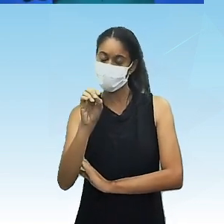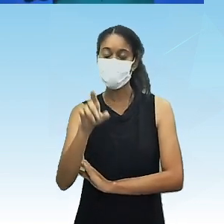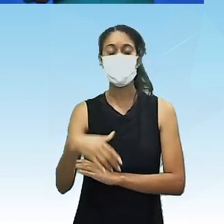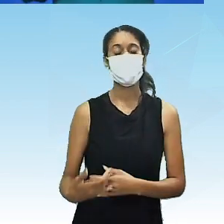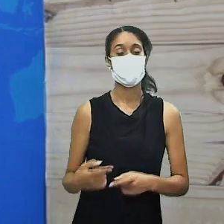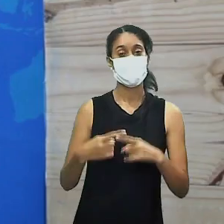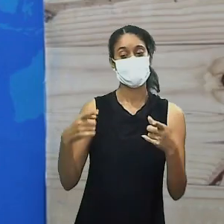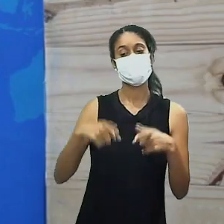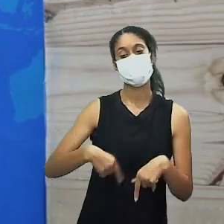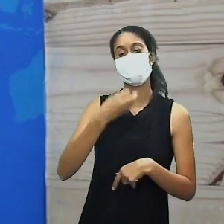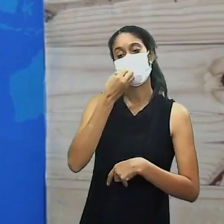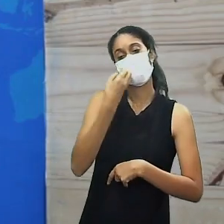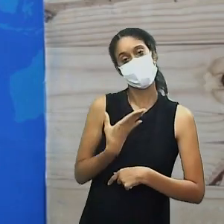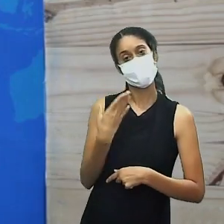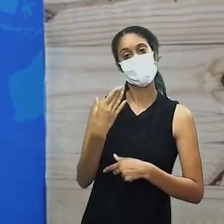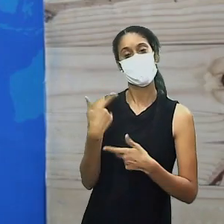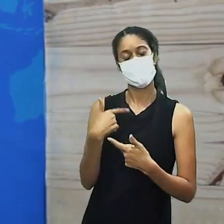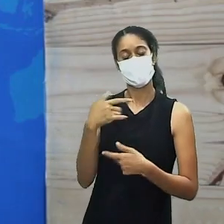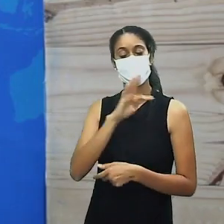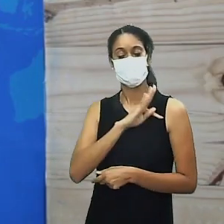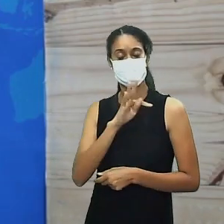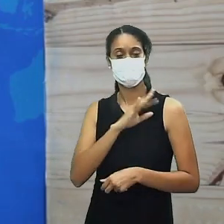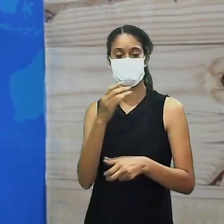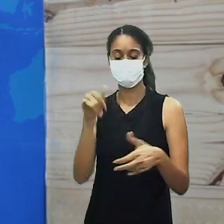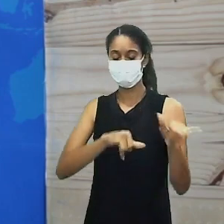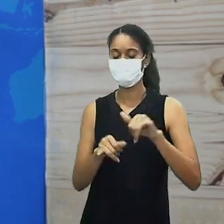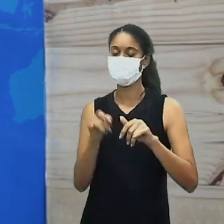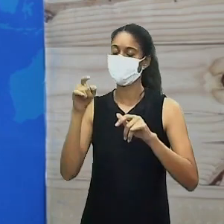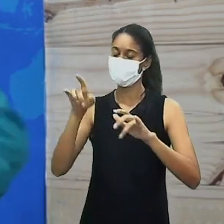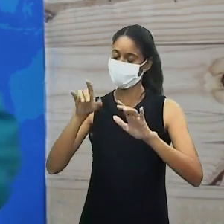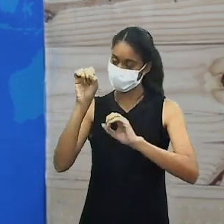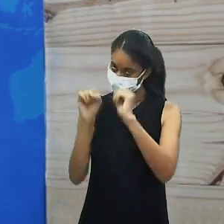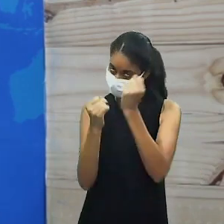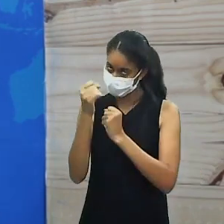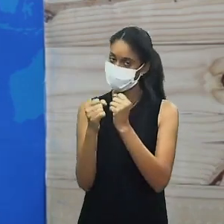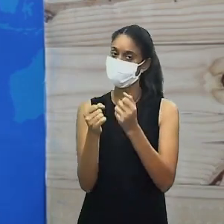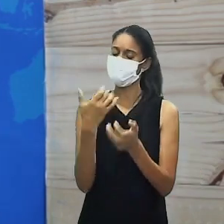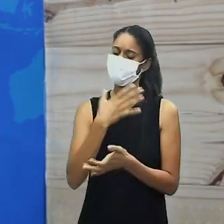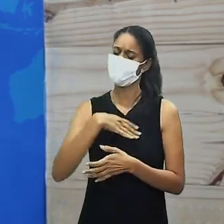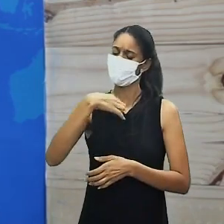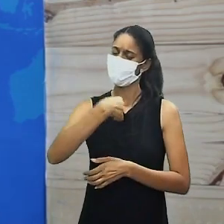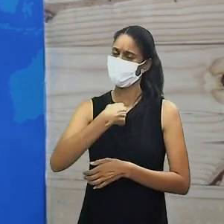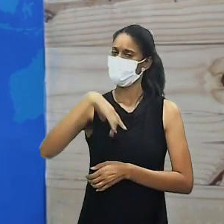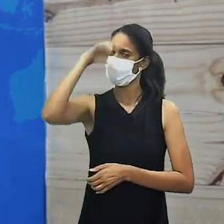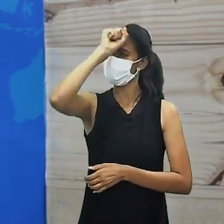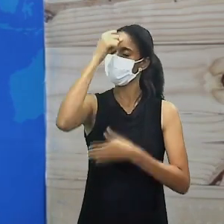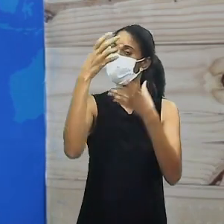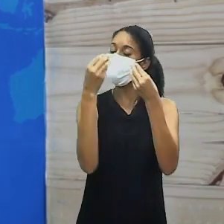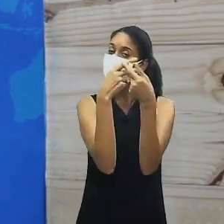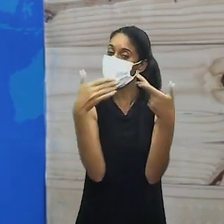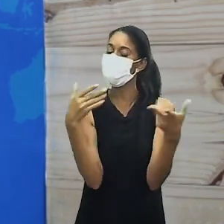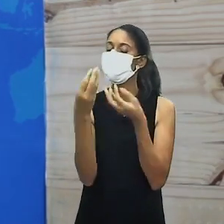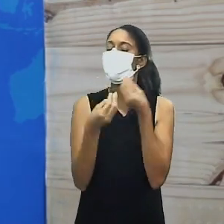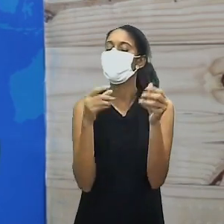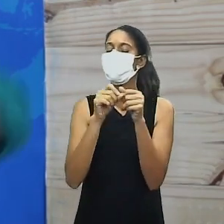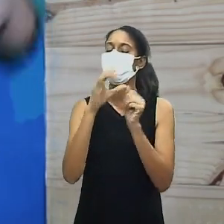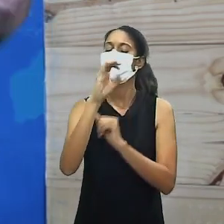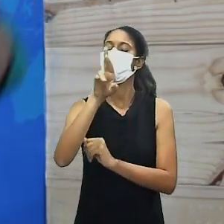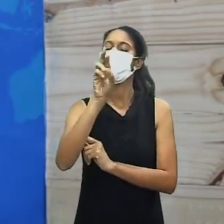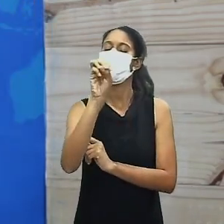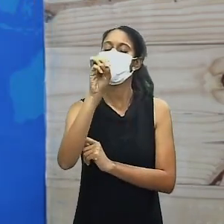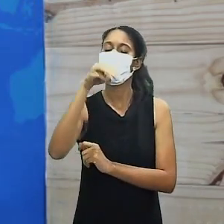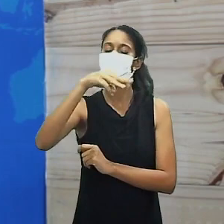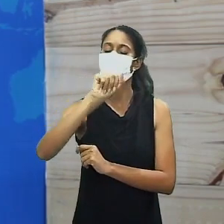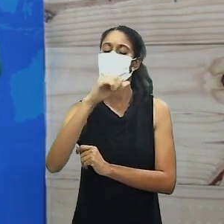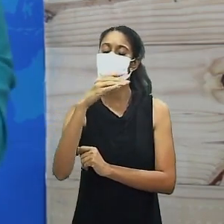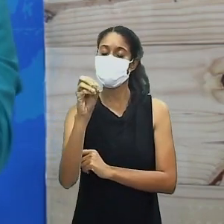o prazer, a satisfação de ser técnico em química nessa empresa e eu aprendi um bocado sobre cromação lá, entendeu? É arretado demais. Você bota